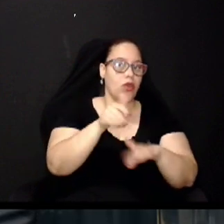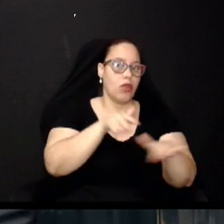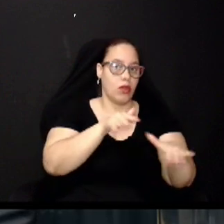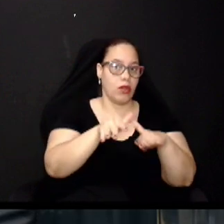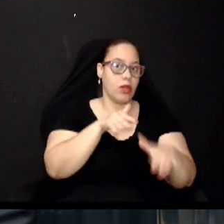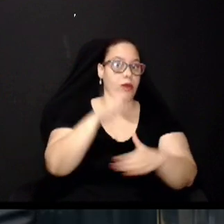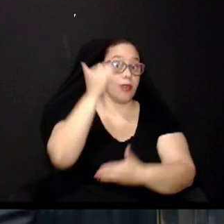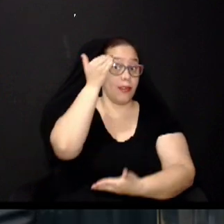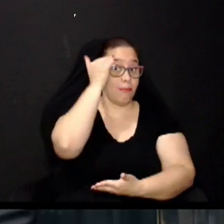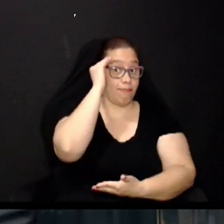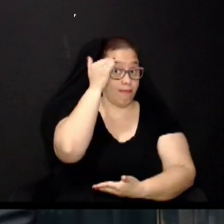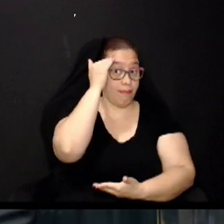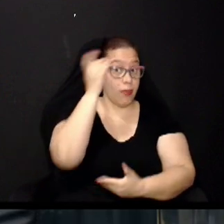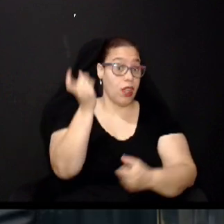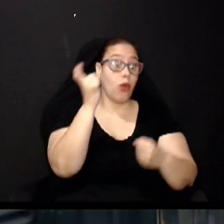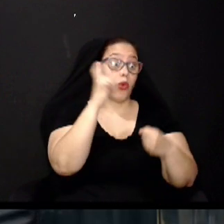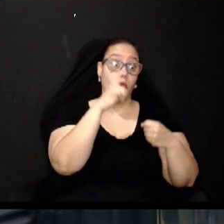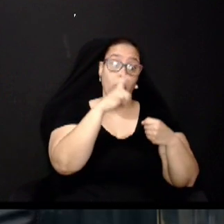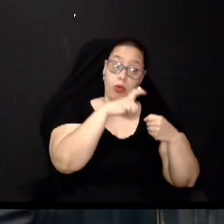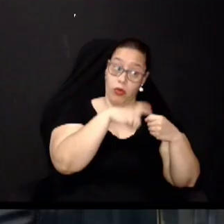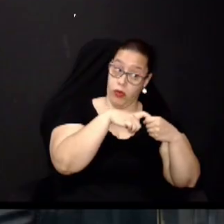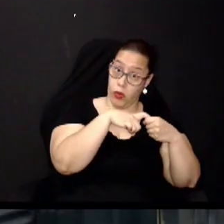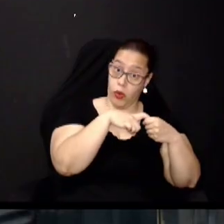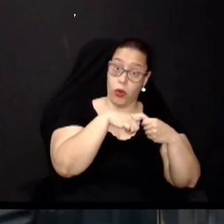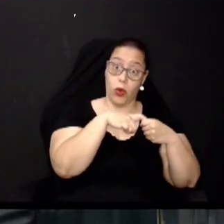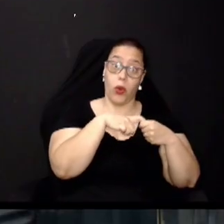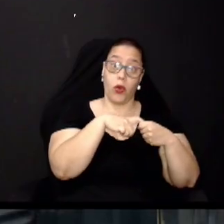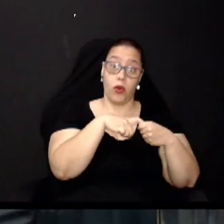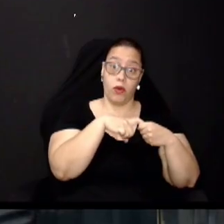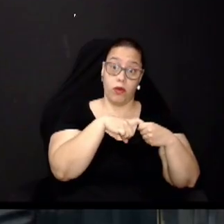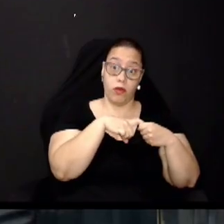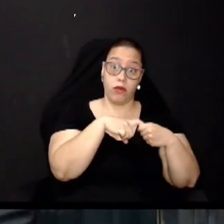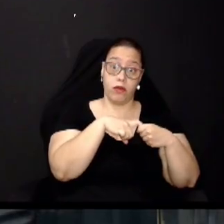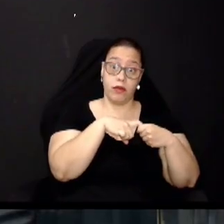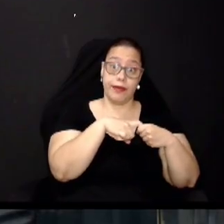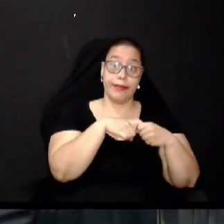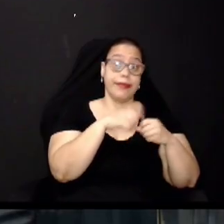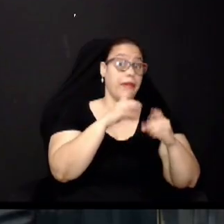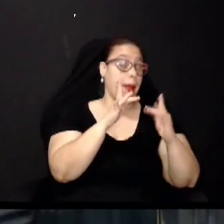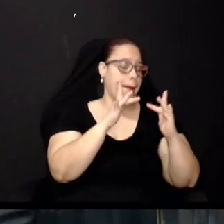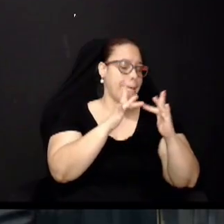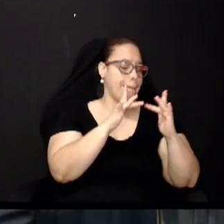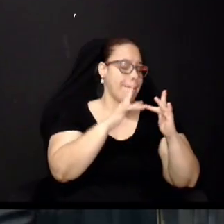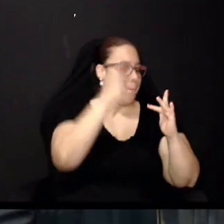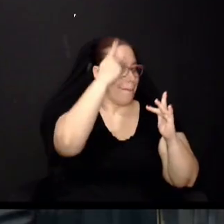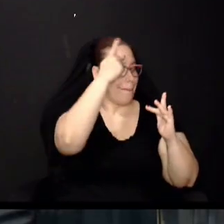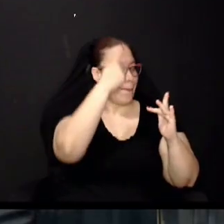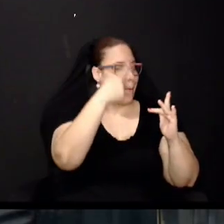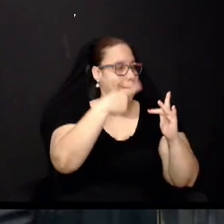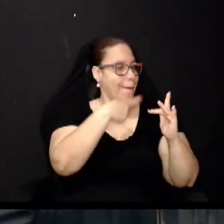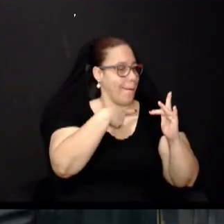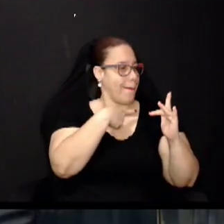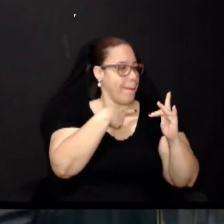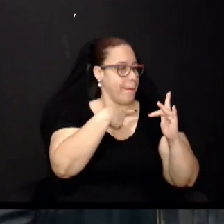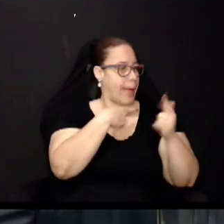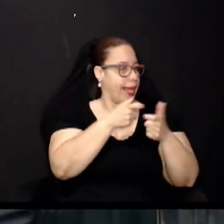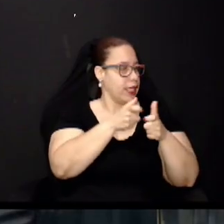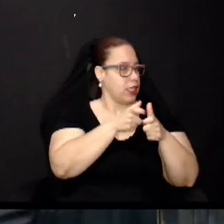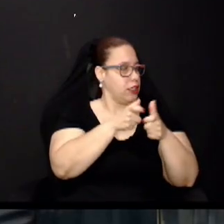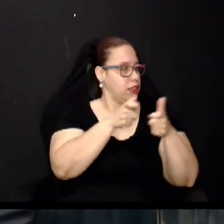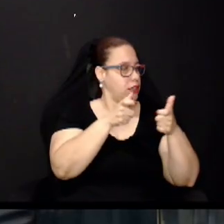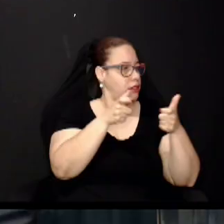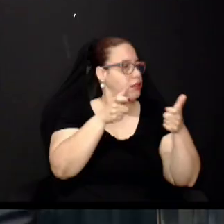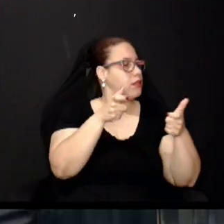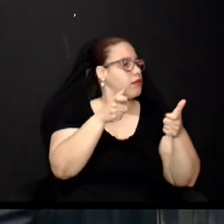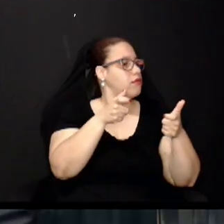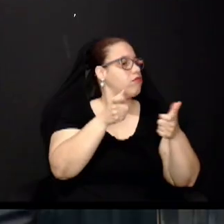uma retomada, né? É entrar em contato consigo, é aumentar o autoconceito, é uma maneira de voltar a